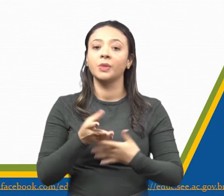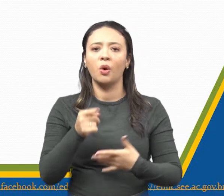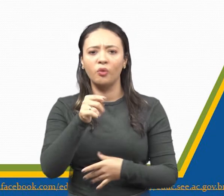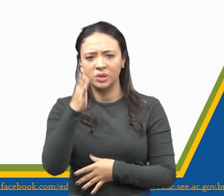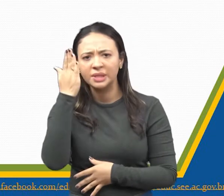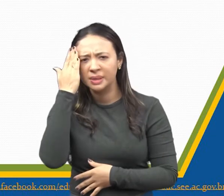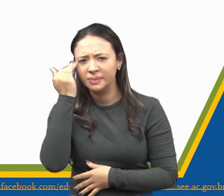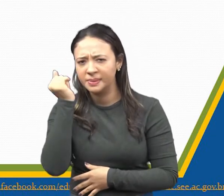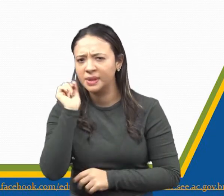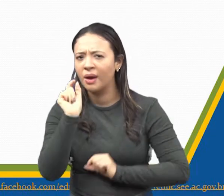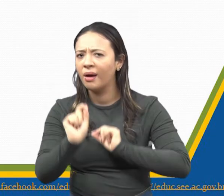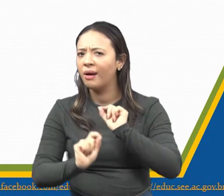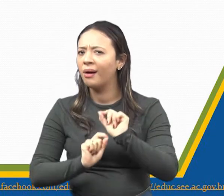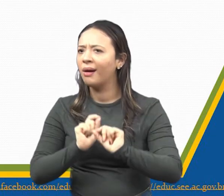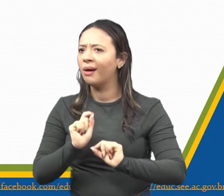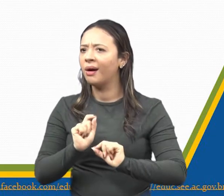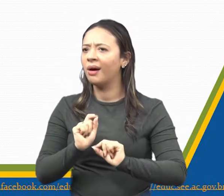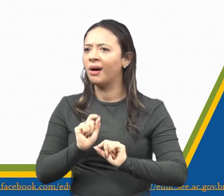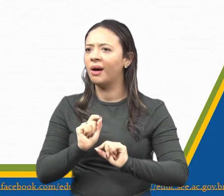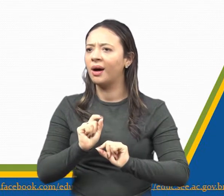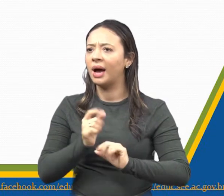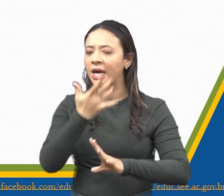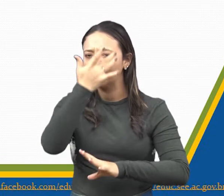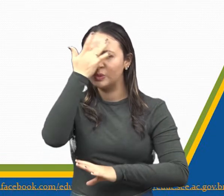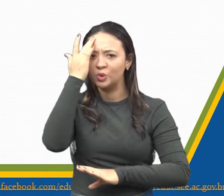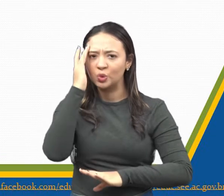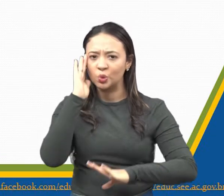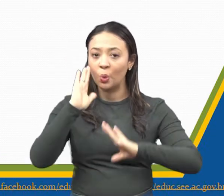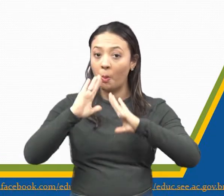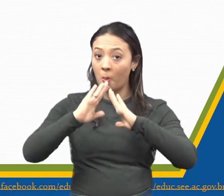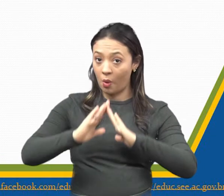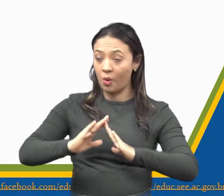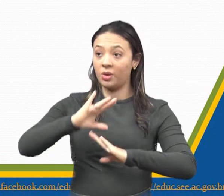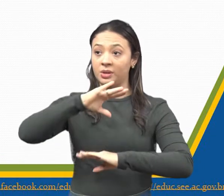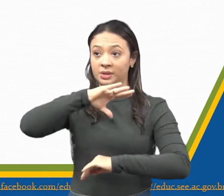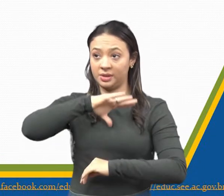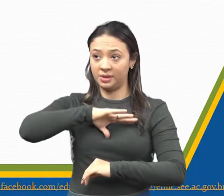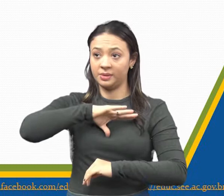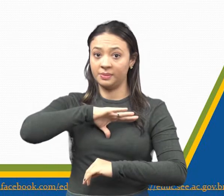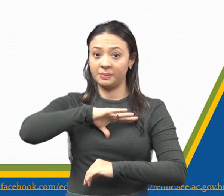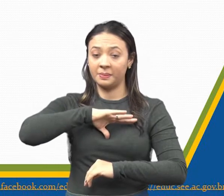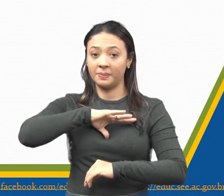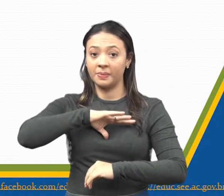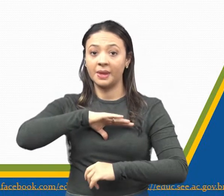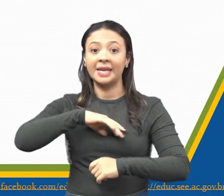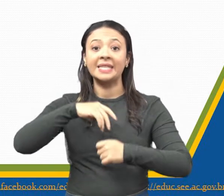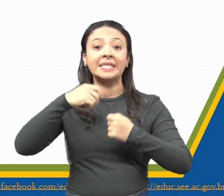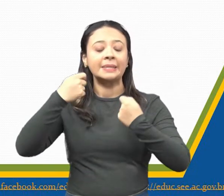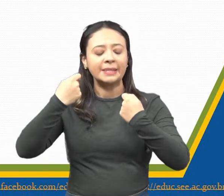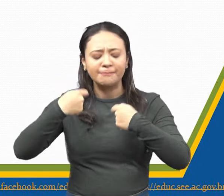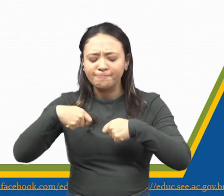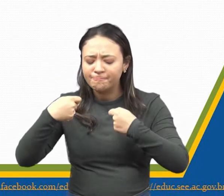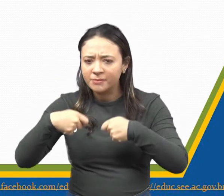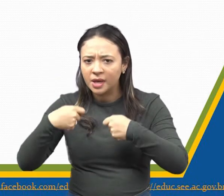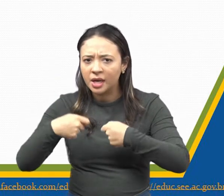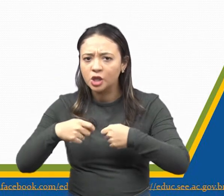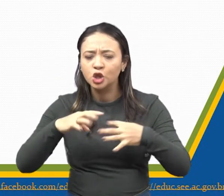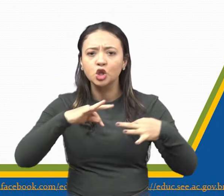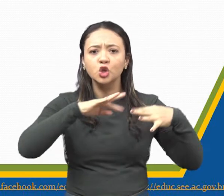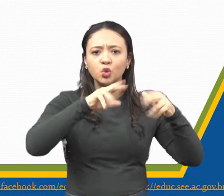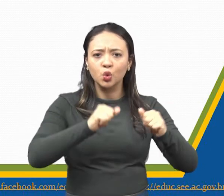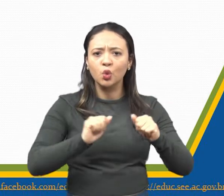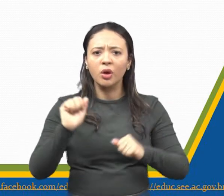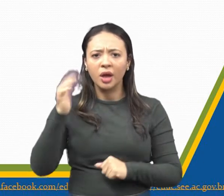Você sabia que as pessoas que vivem na cidade dependem das atividades que